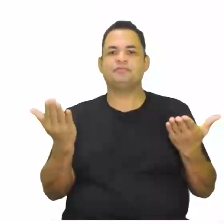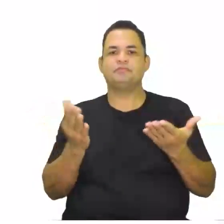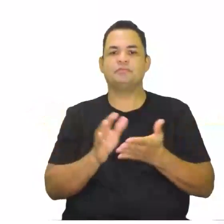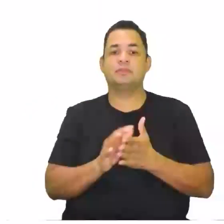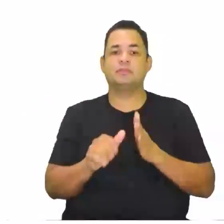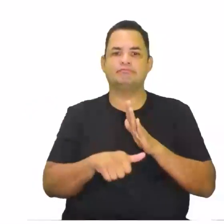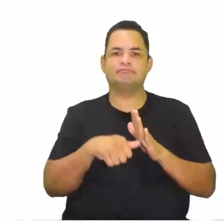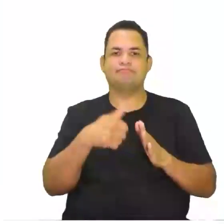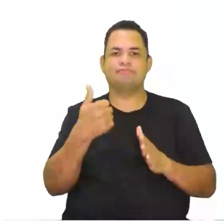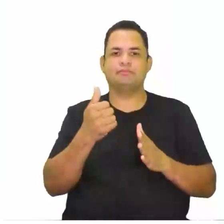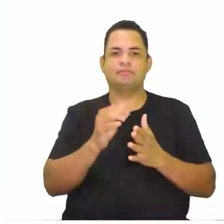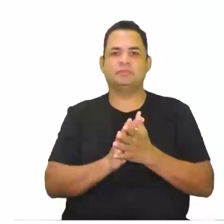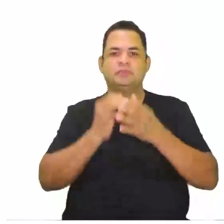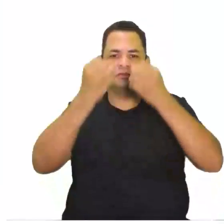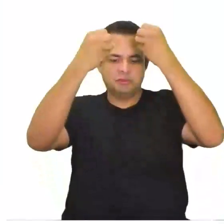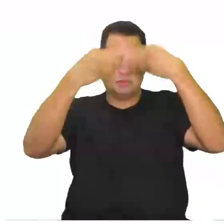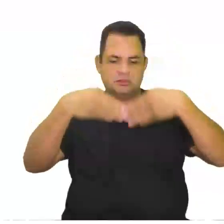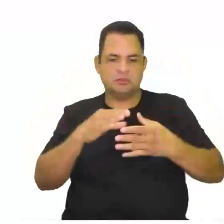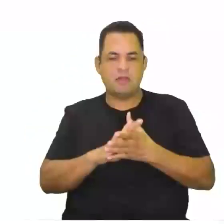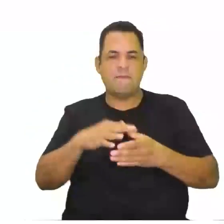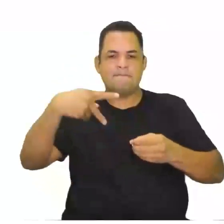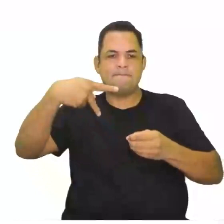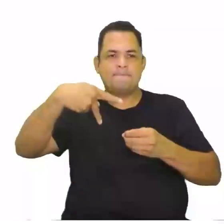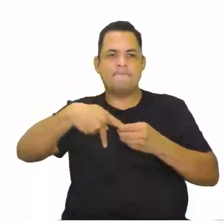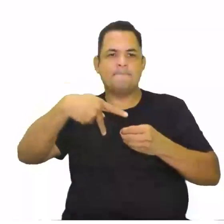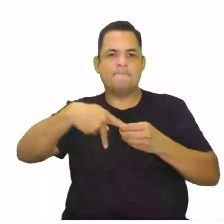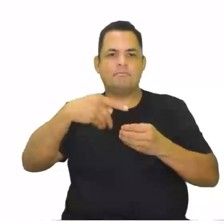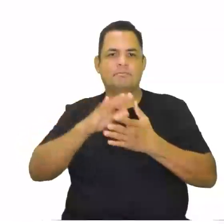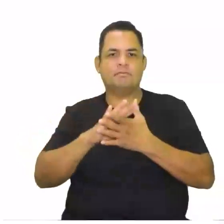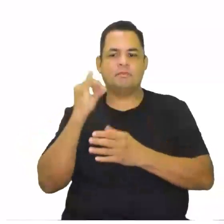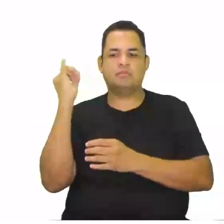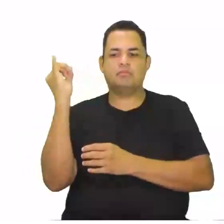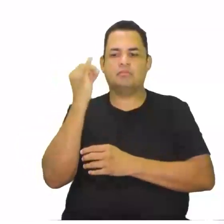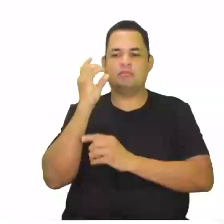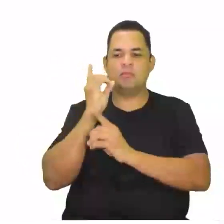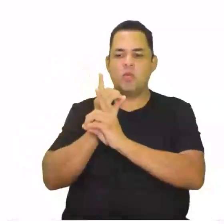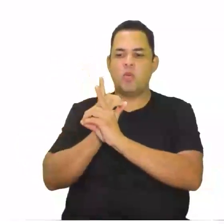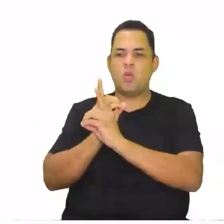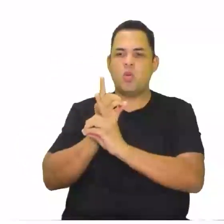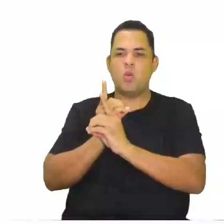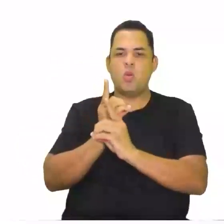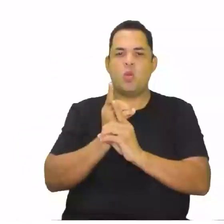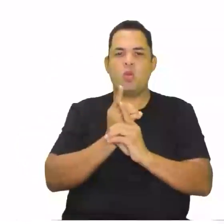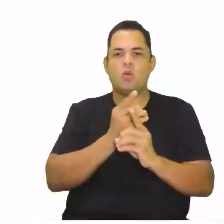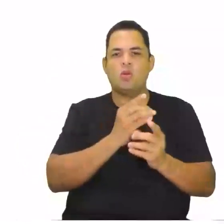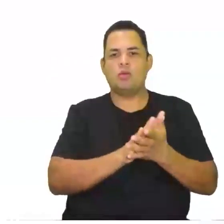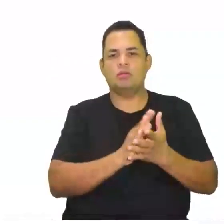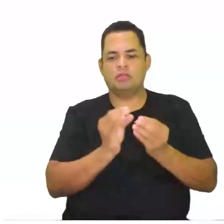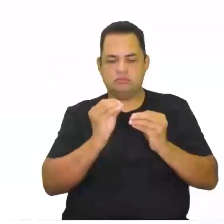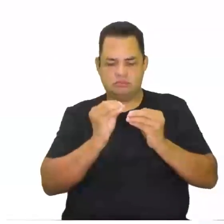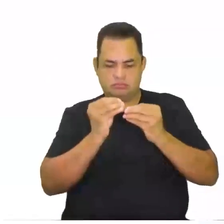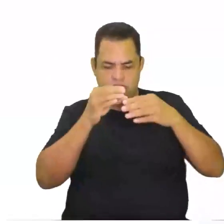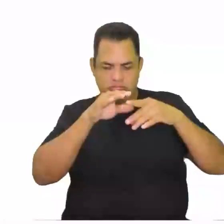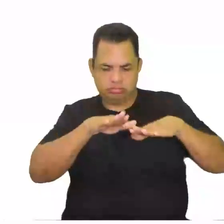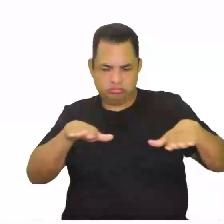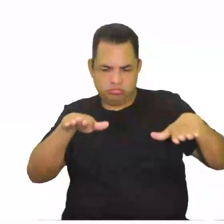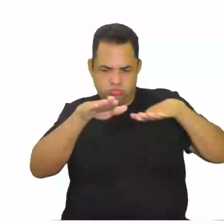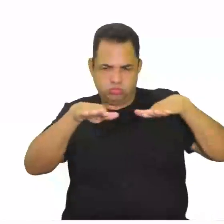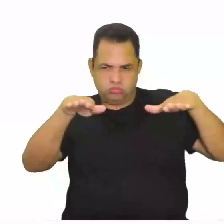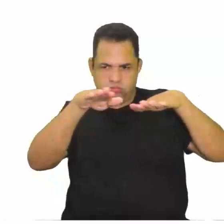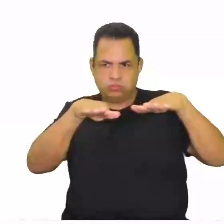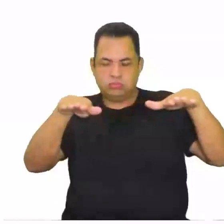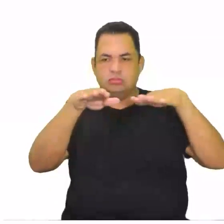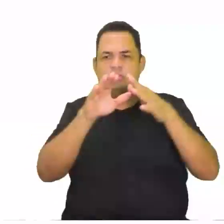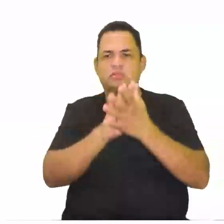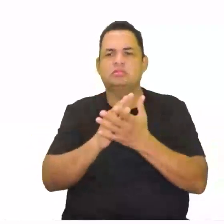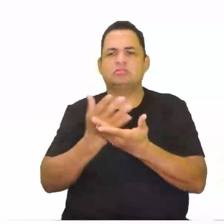primeira parte, nós falamos sobre o petróleo, que é encontrado em jazidas que se formaram ao longo de